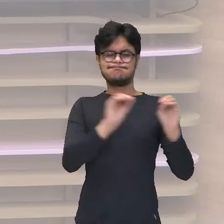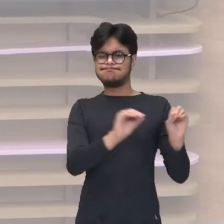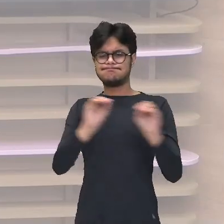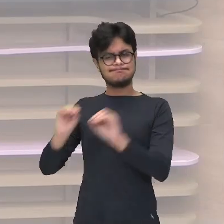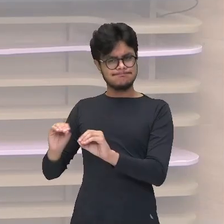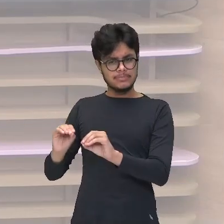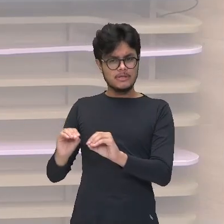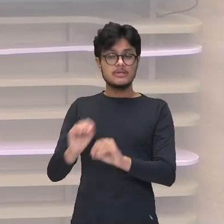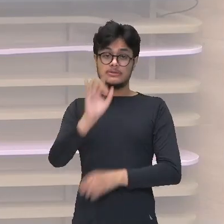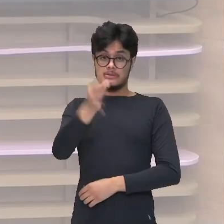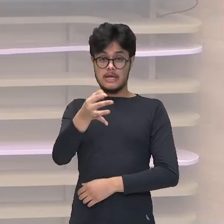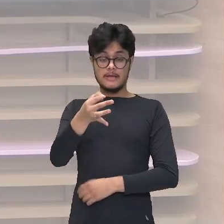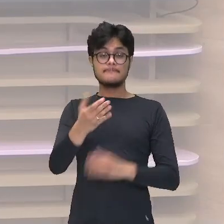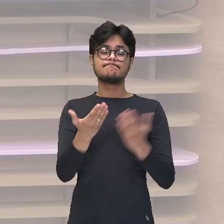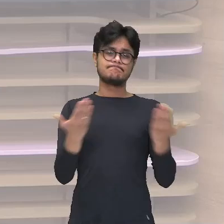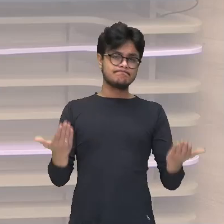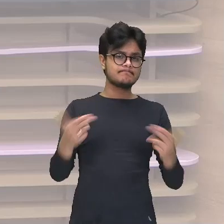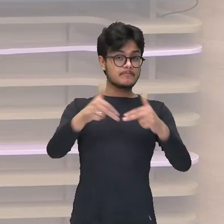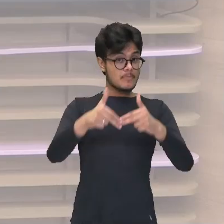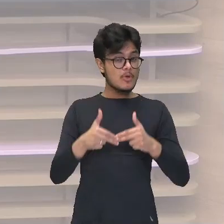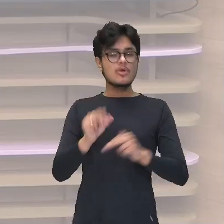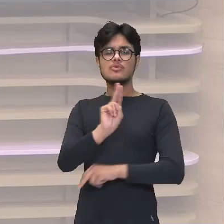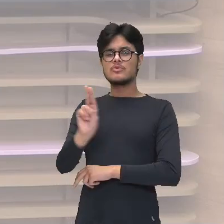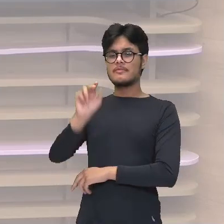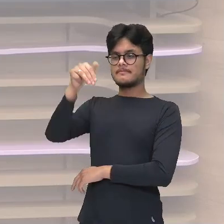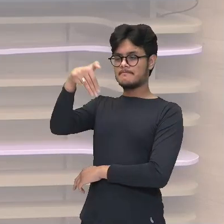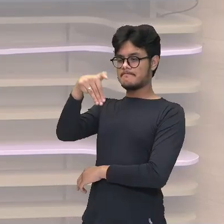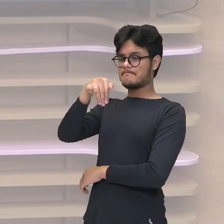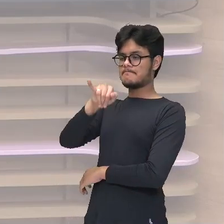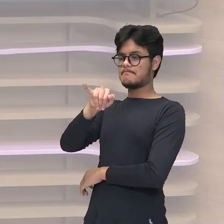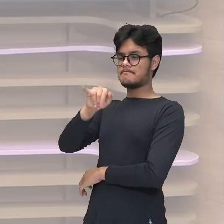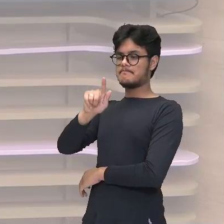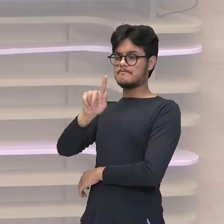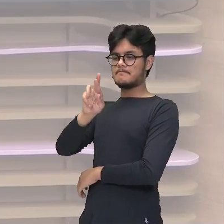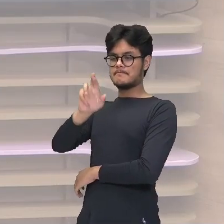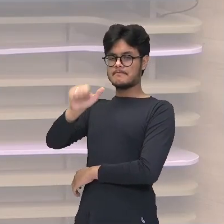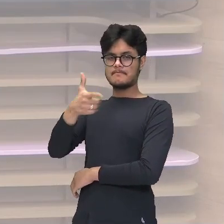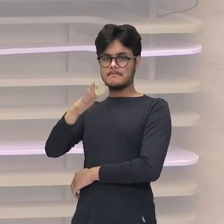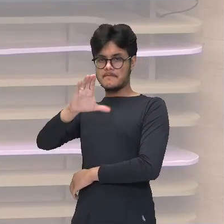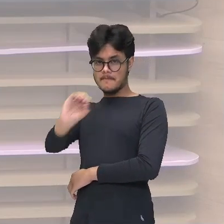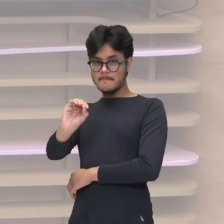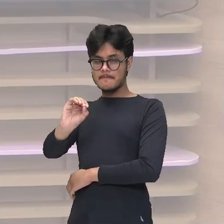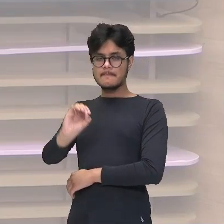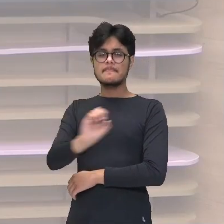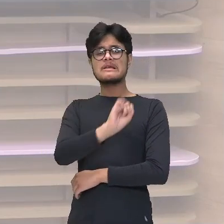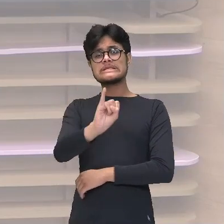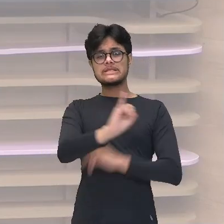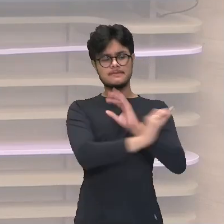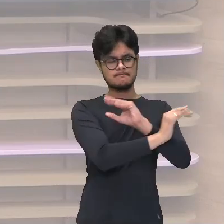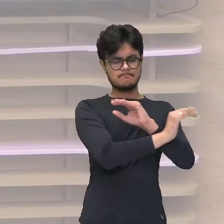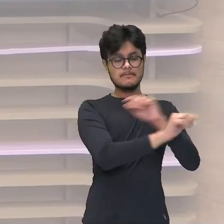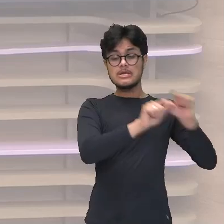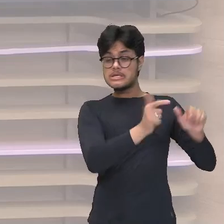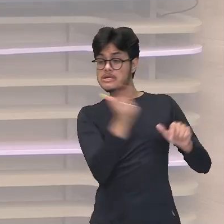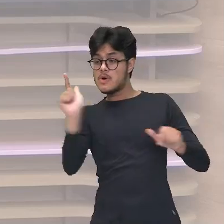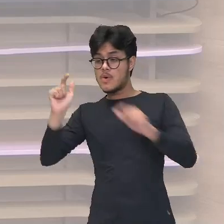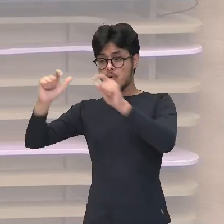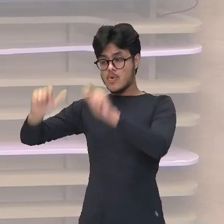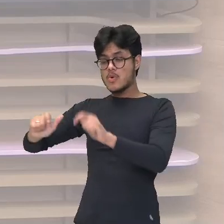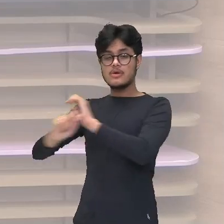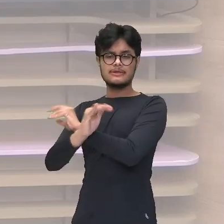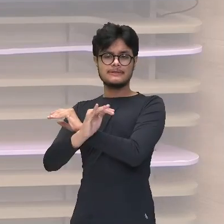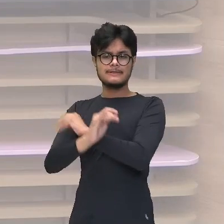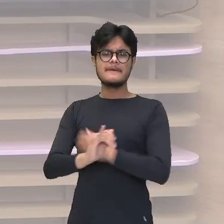vocês, então ele está migrando, tá bom? Se ele saiu ali da sua cidade para uma outra cidade, veio aqui, por exemplo,